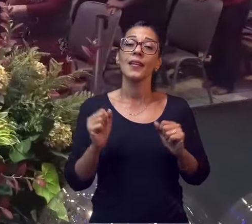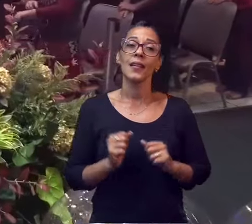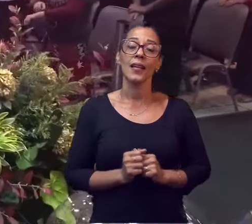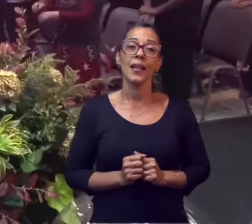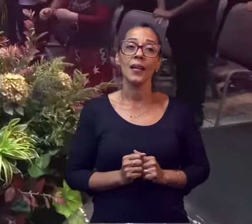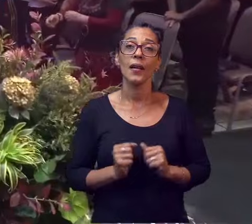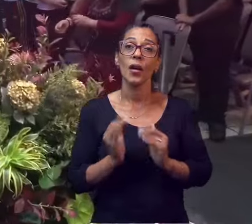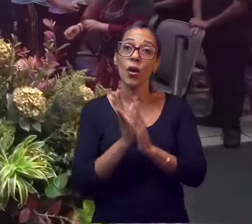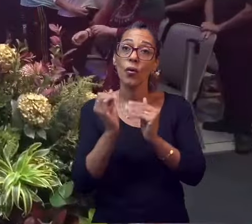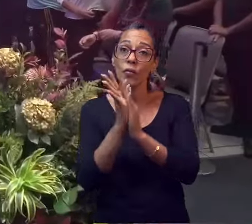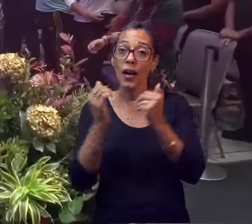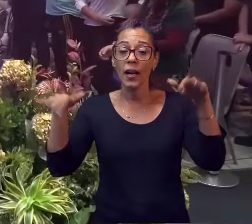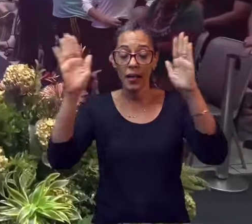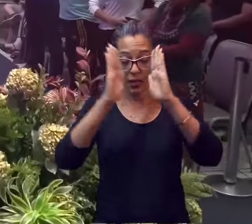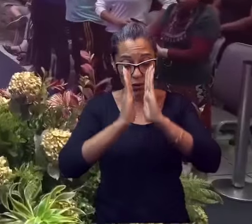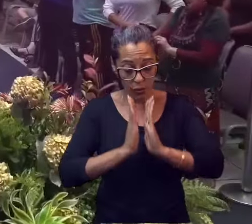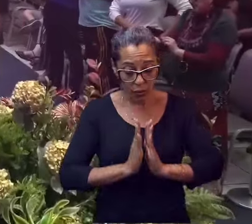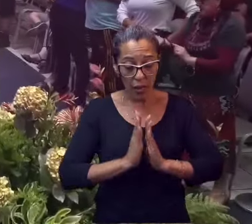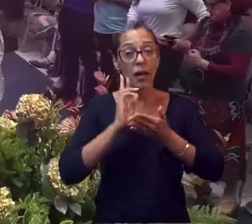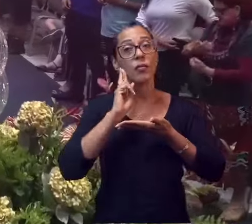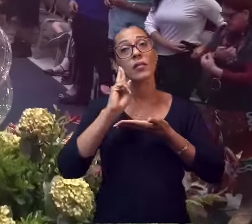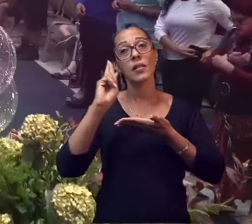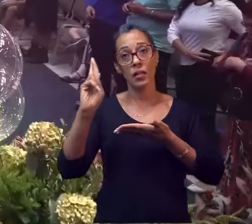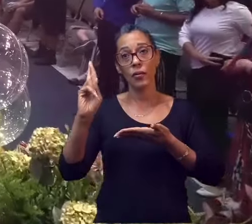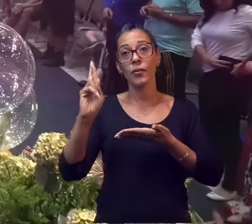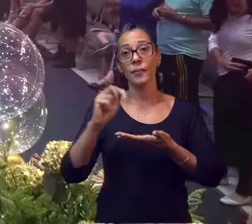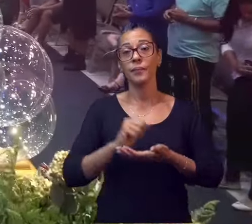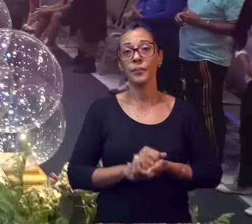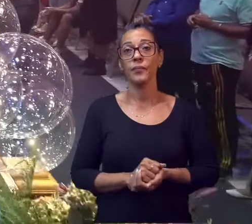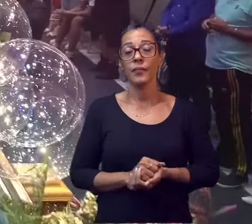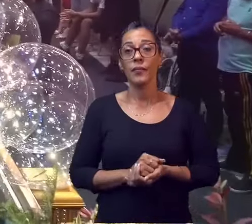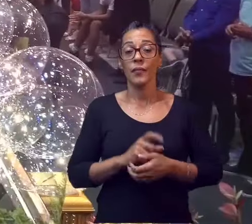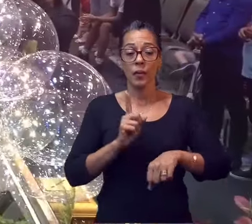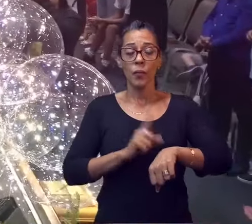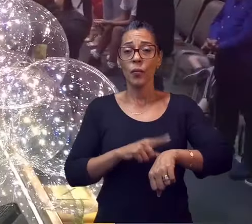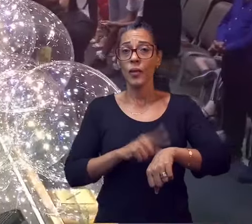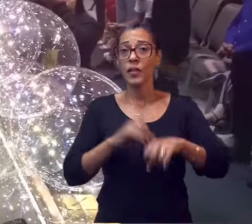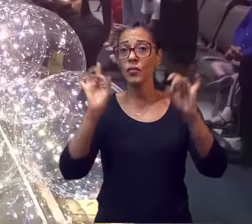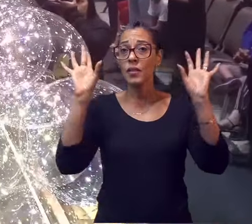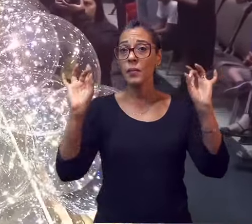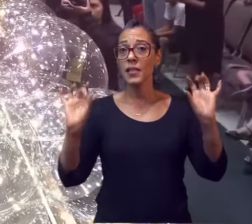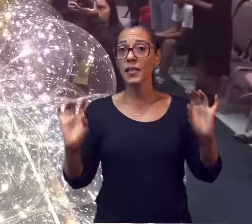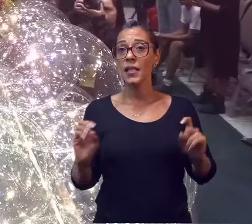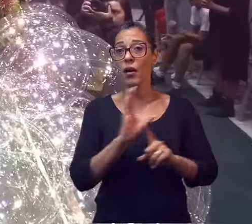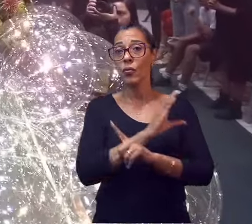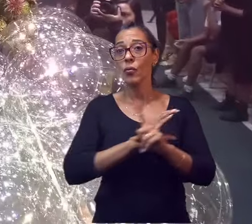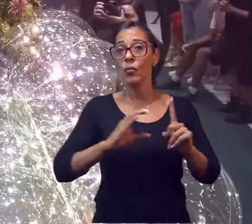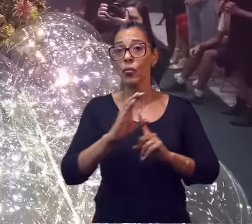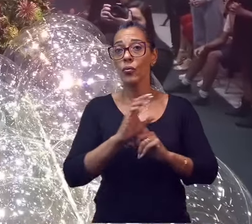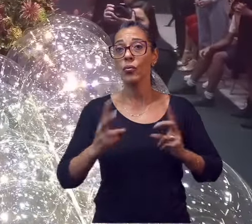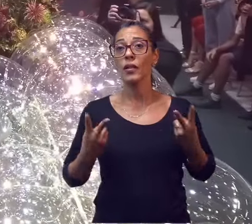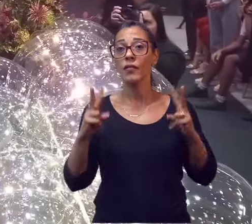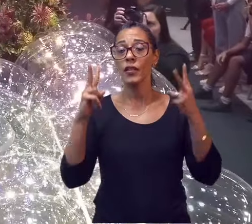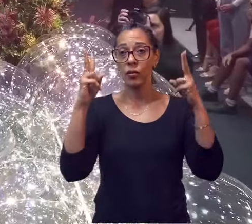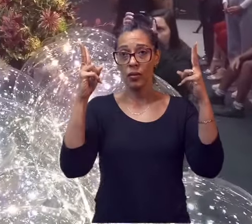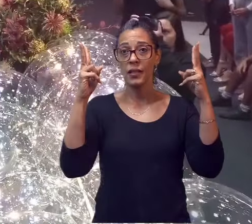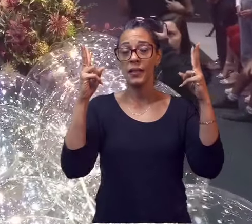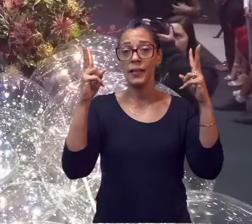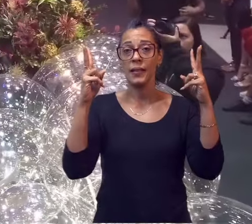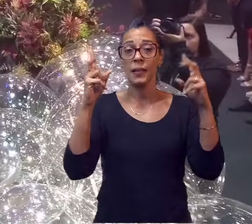e esse é o momento muito especial no nosso culto culto da vitória é um momento onde nós Oramos pelo nosso